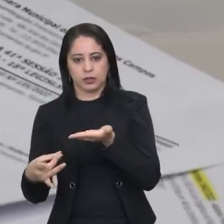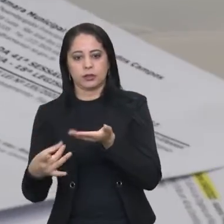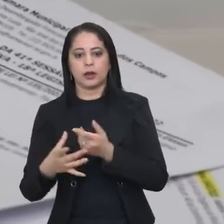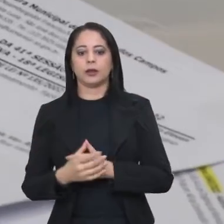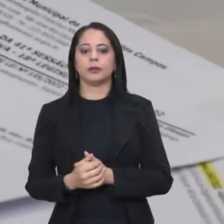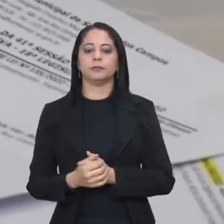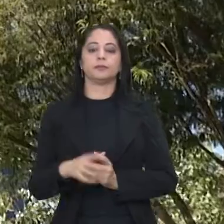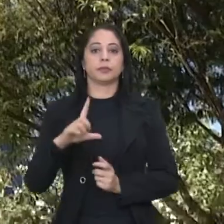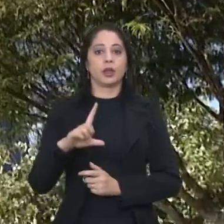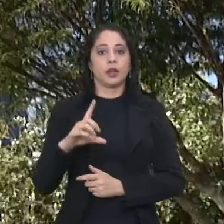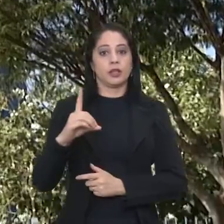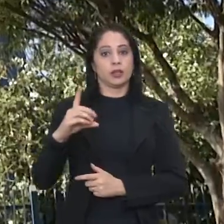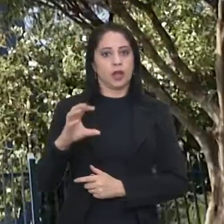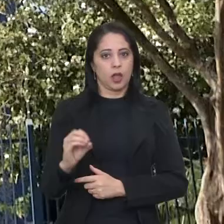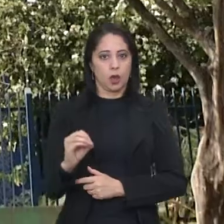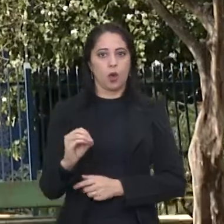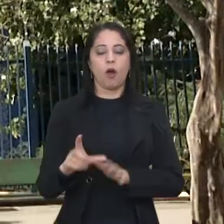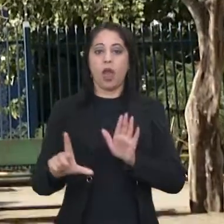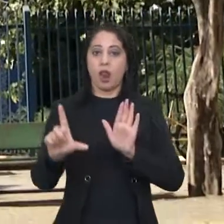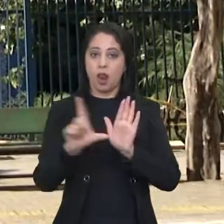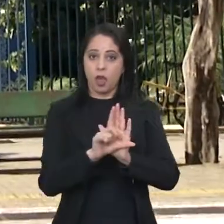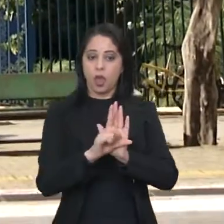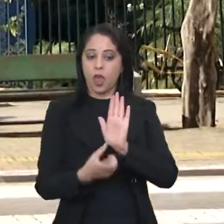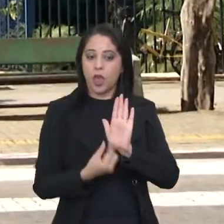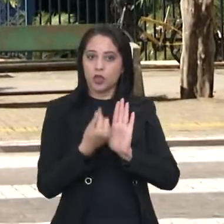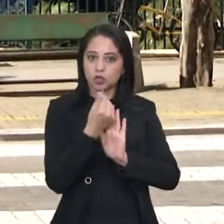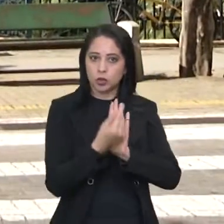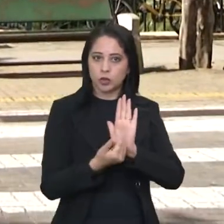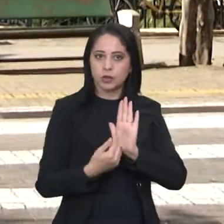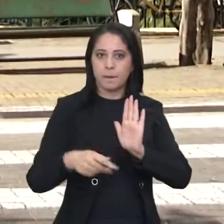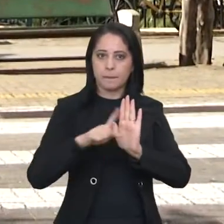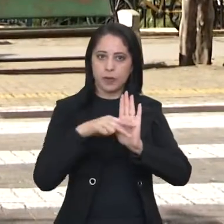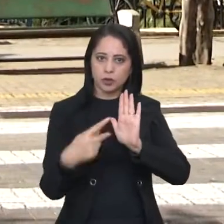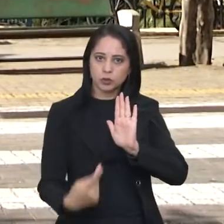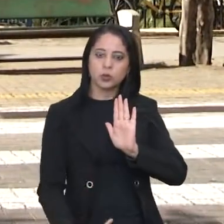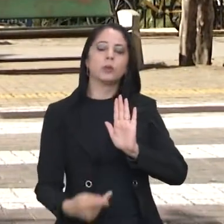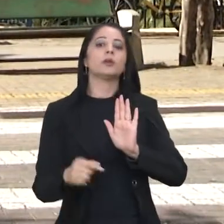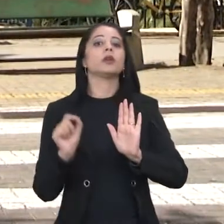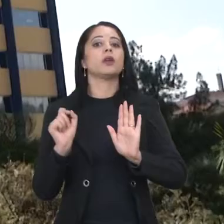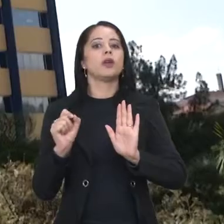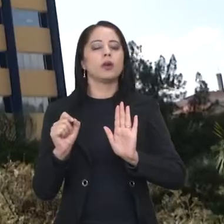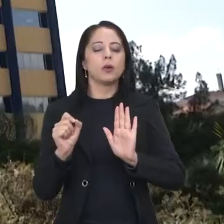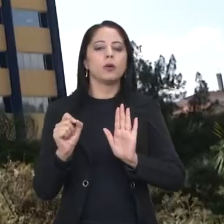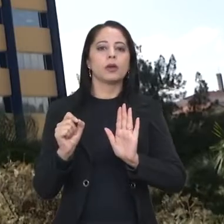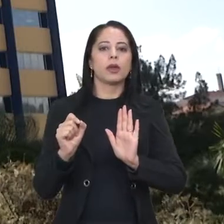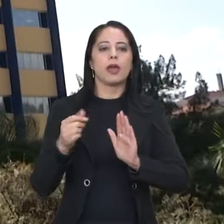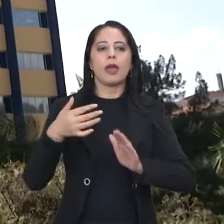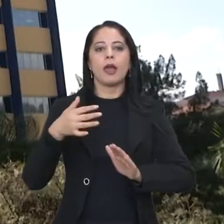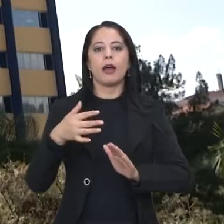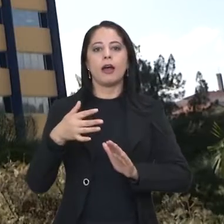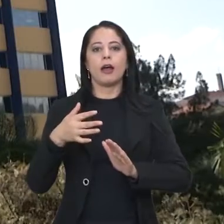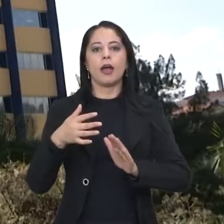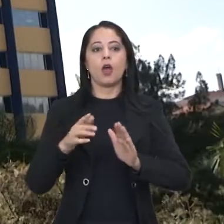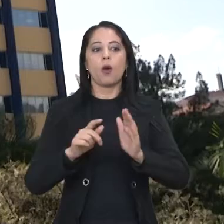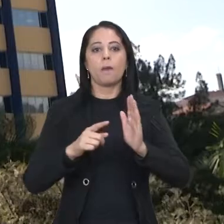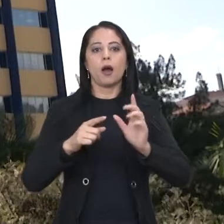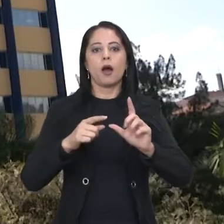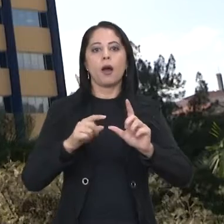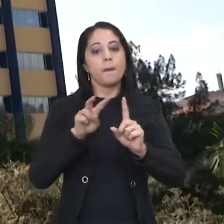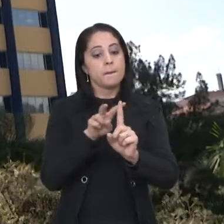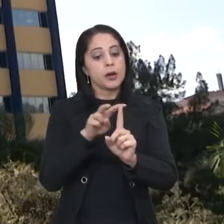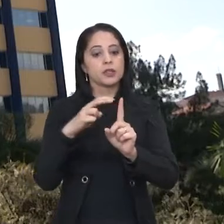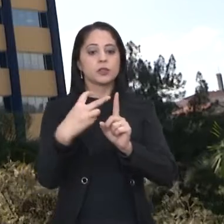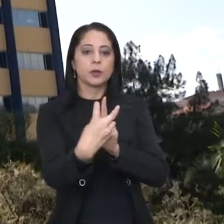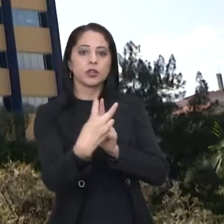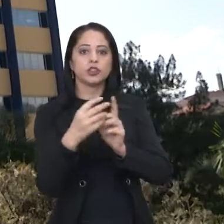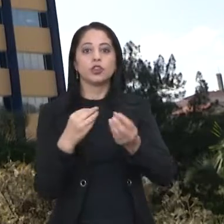apontadas pelo projeto. A LDO, também chamada de Lei de Diretrizes Orçamentárias, é uma prévia do orçamento municipal